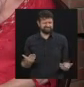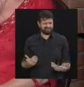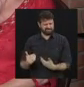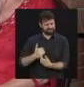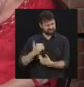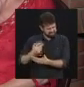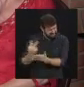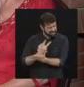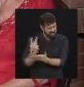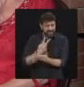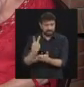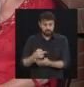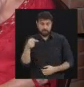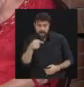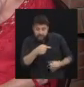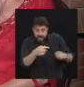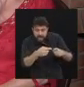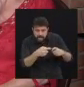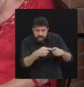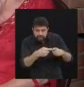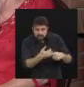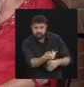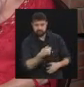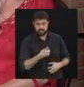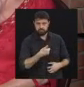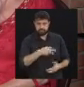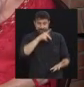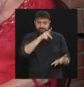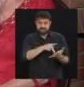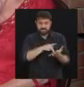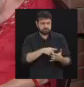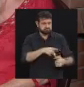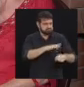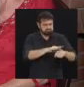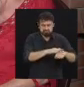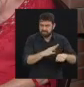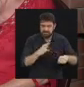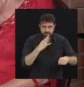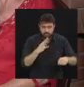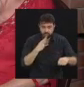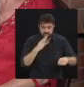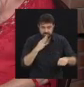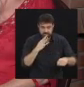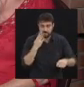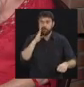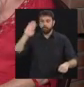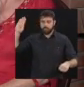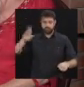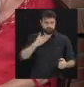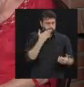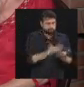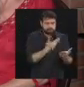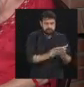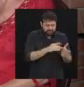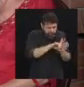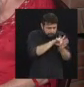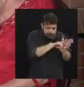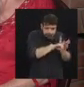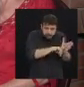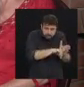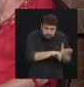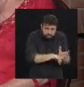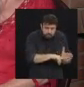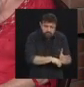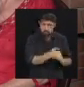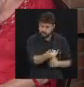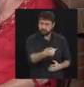médico falou, olha, eu não conheço a síndrome, né? Mas eu vou pesquisar. Tá? Então ele assumiu que não